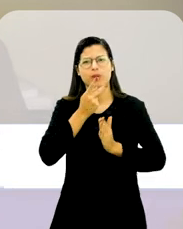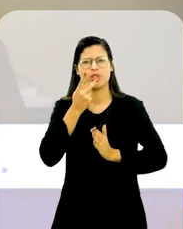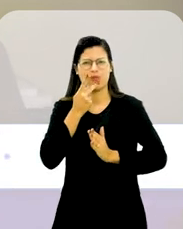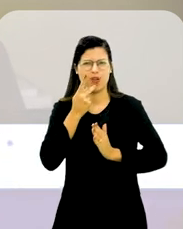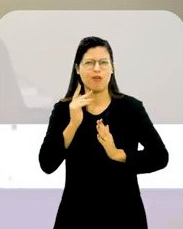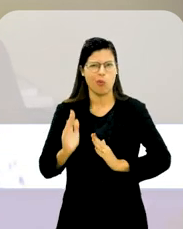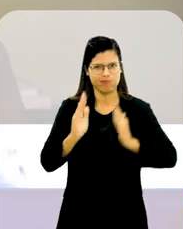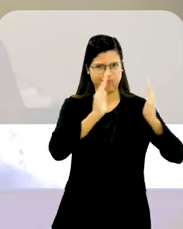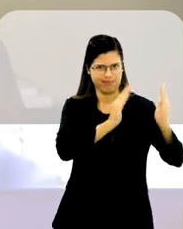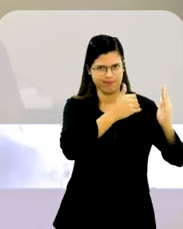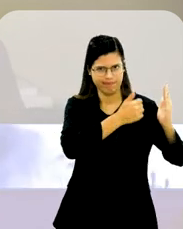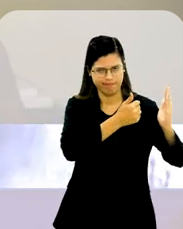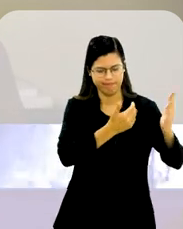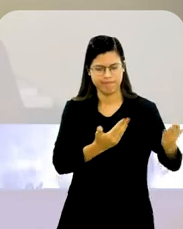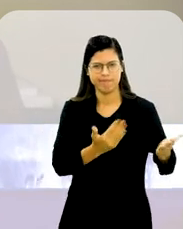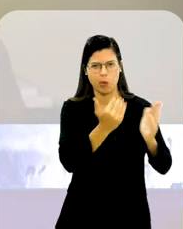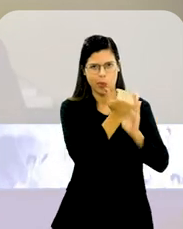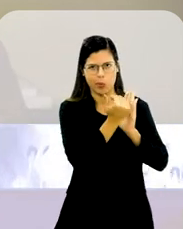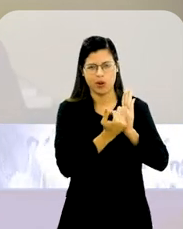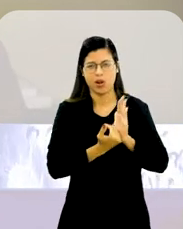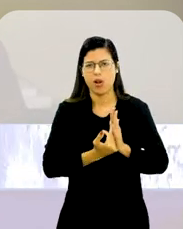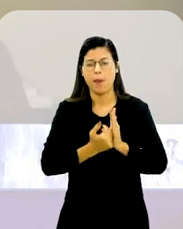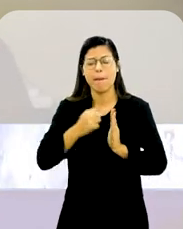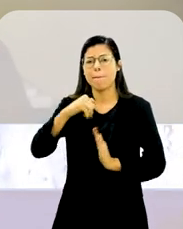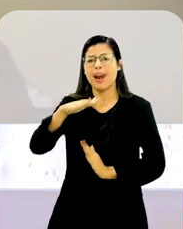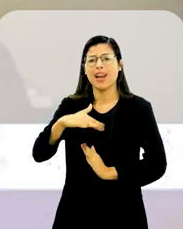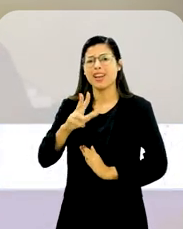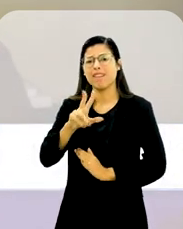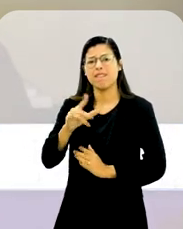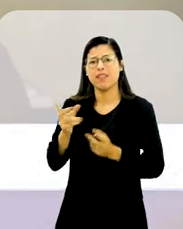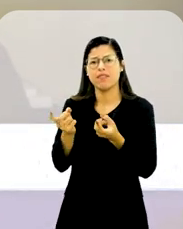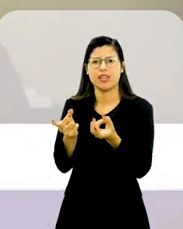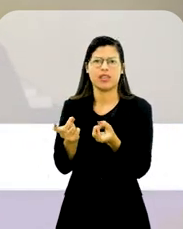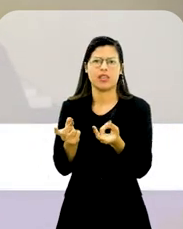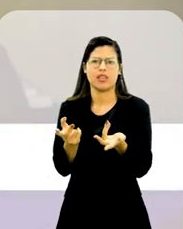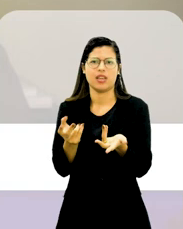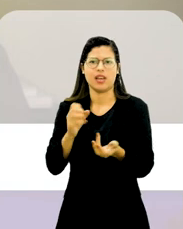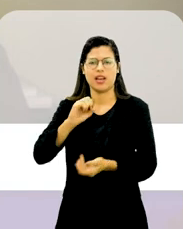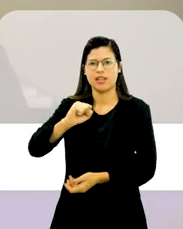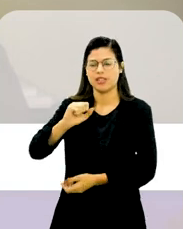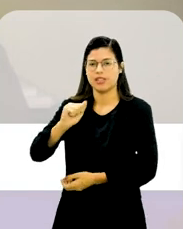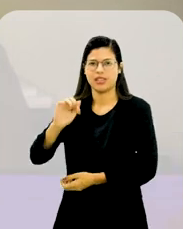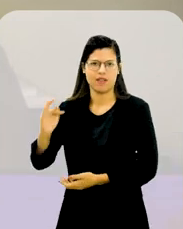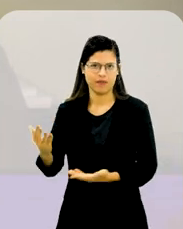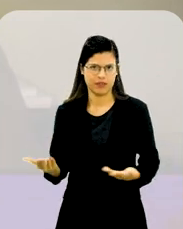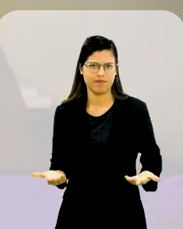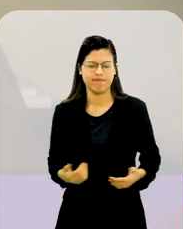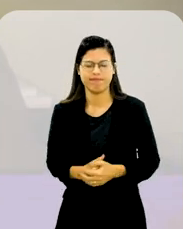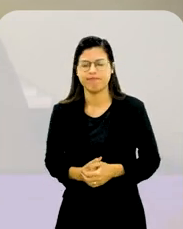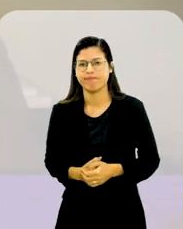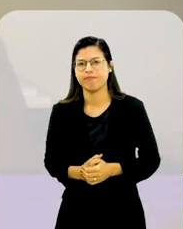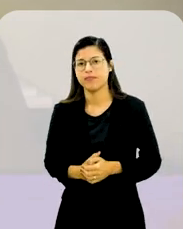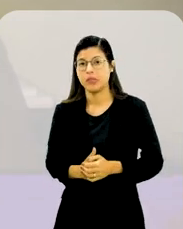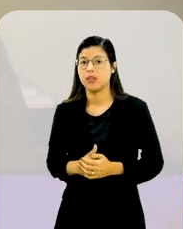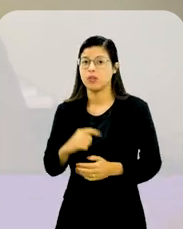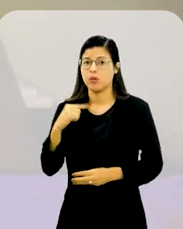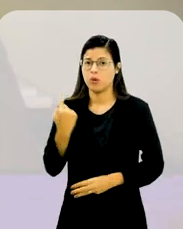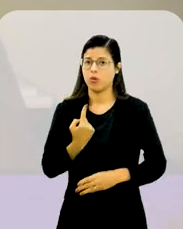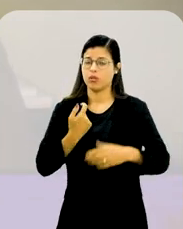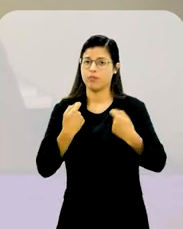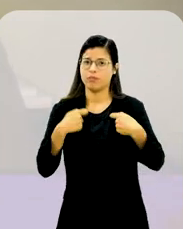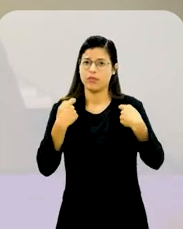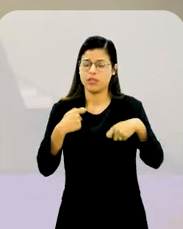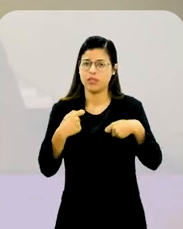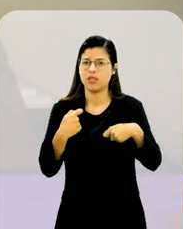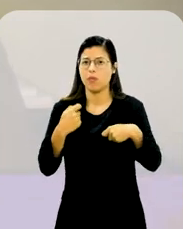que a gente falou no primeiro bloco do programa eh para quem o Vasco iria vender a a saf a sociedade anônima então assim a gente